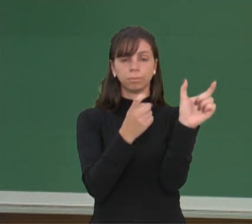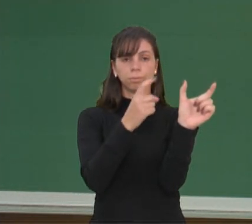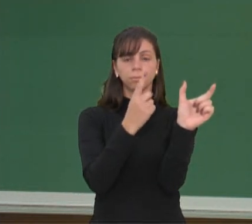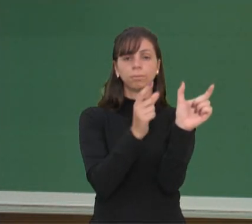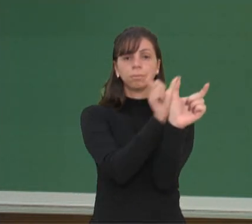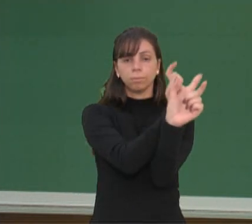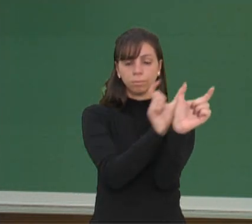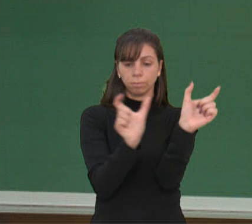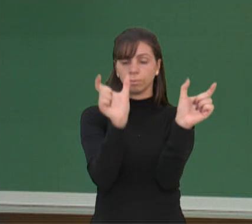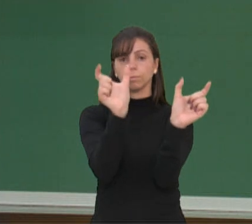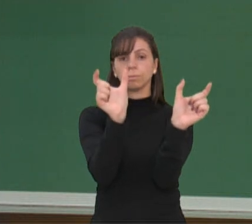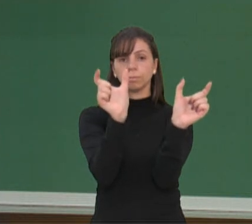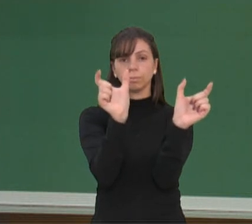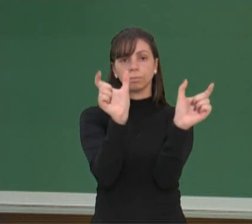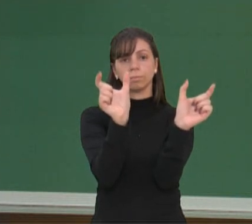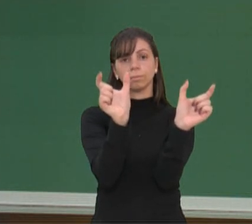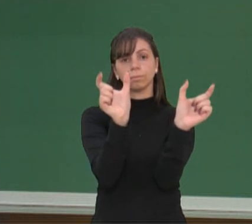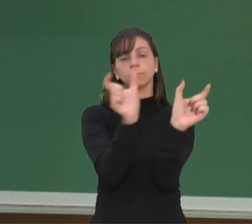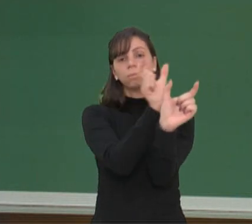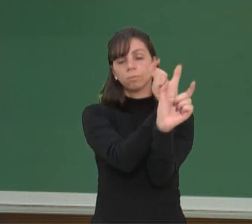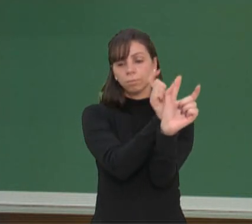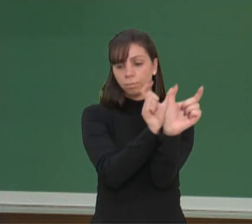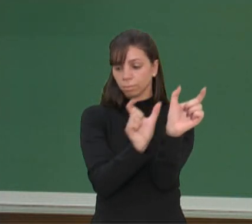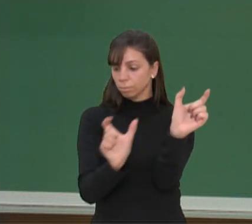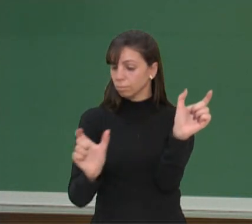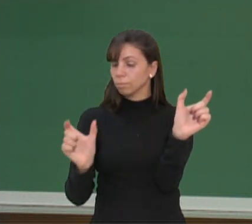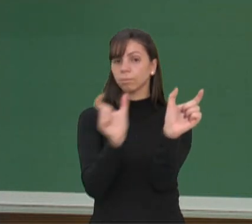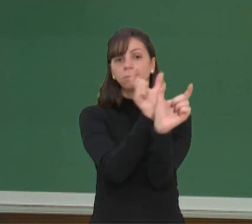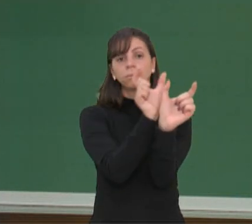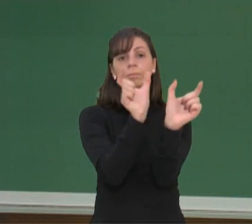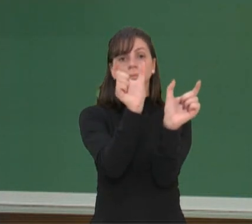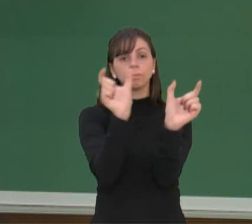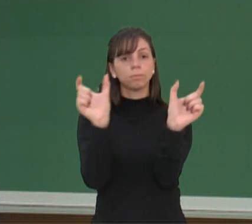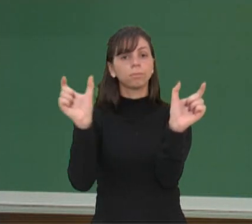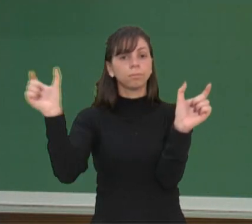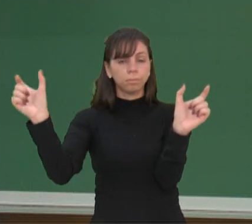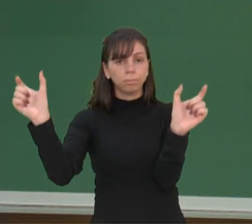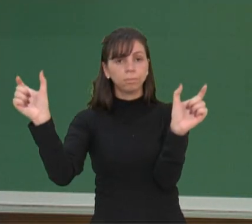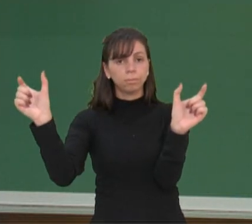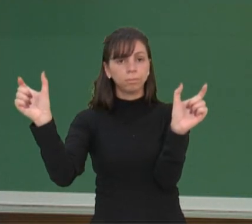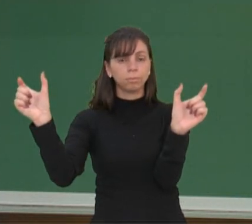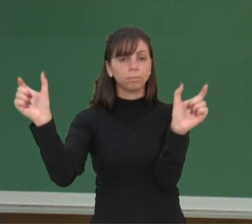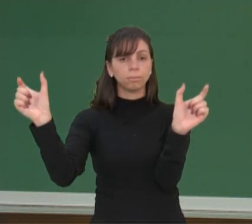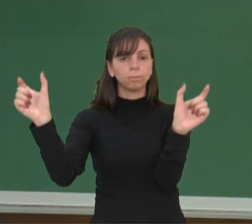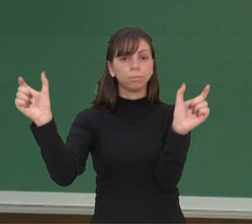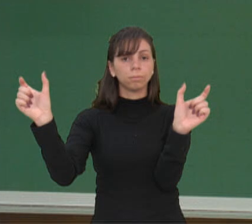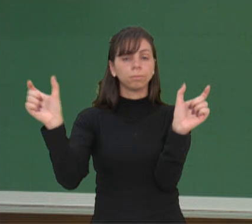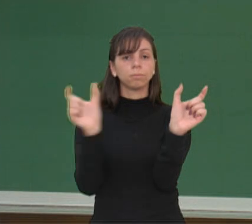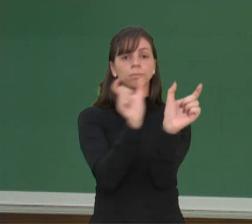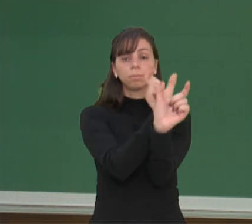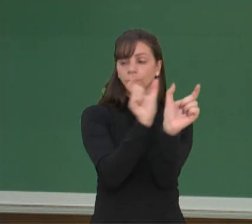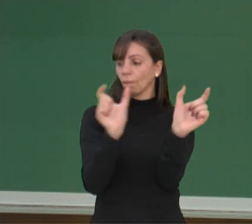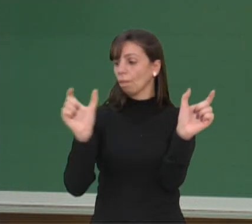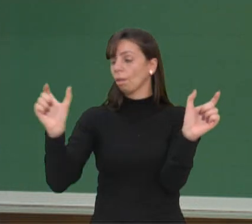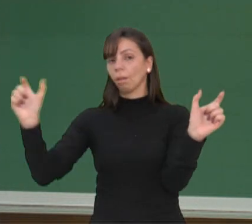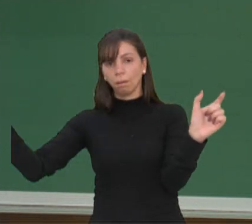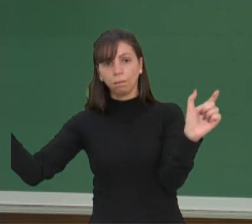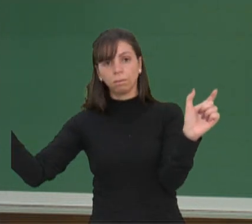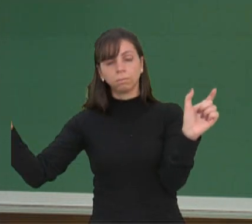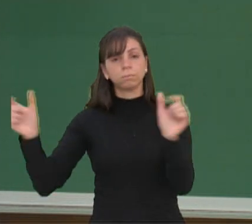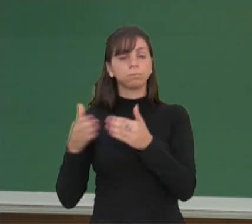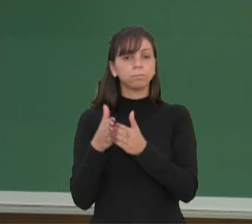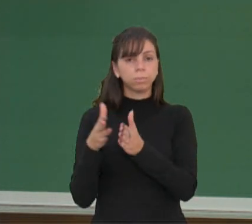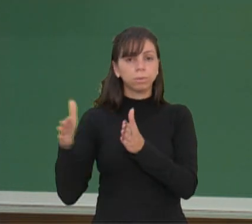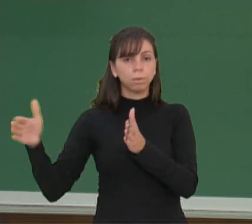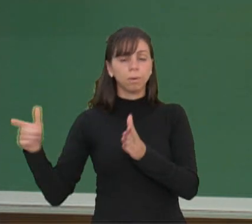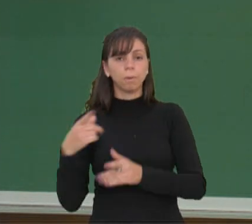um binômio é um polinômio com 2 termos, um trinômio é um polinômio com 3 termos, e daí para 4 termos em diante você